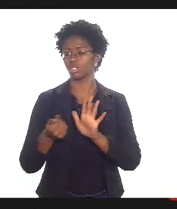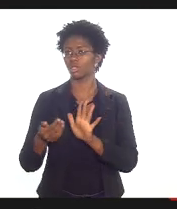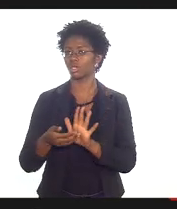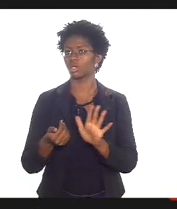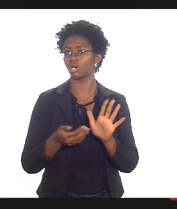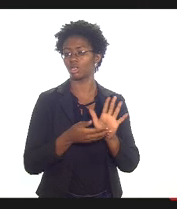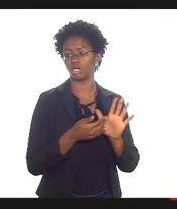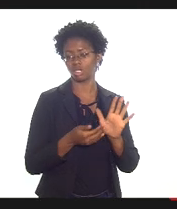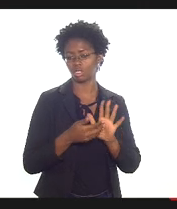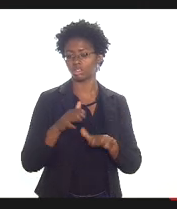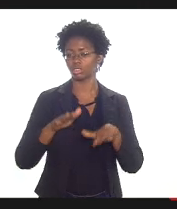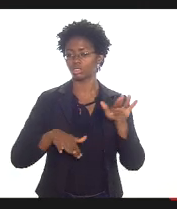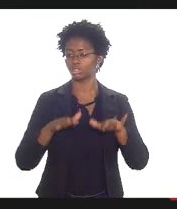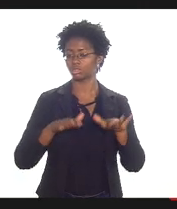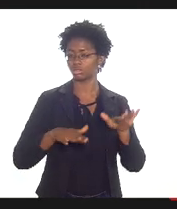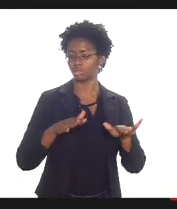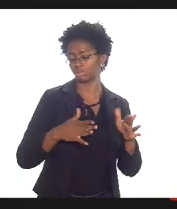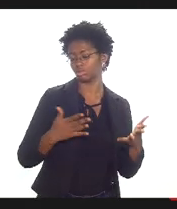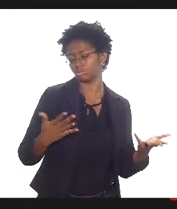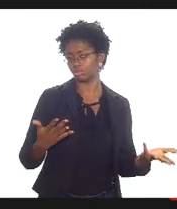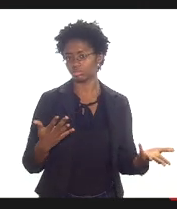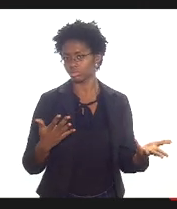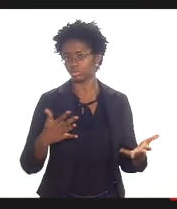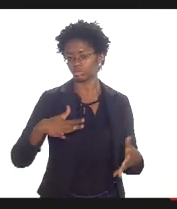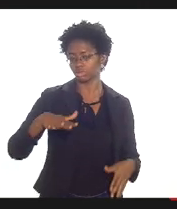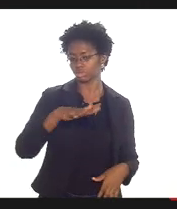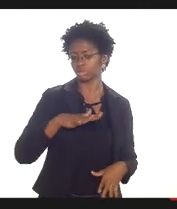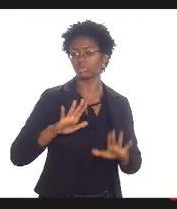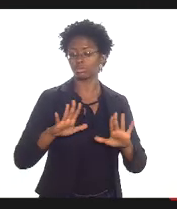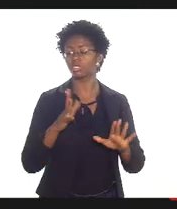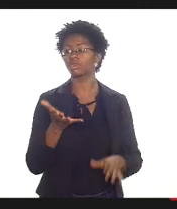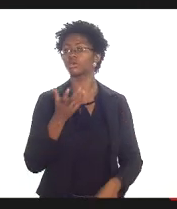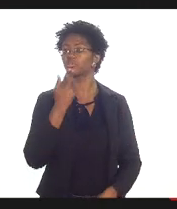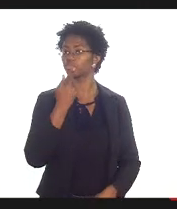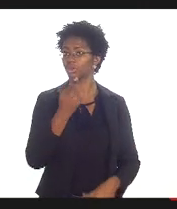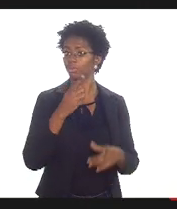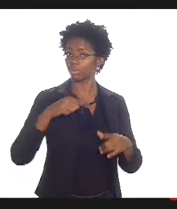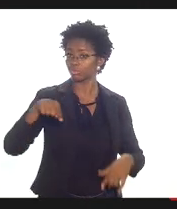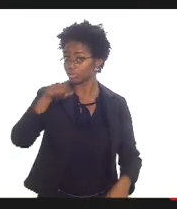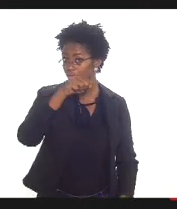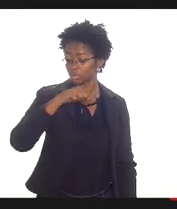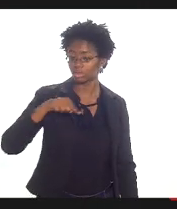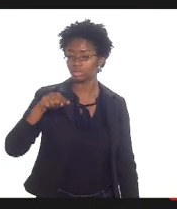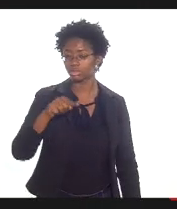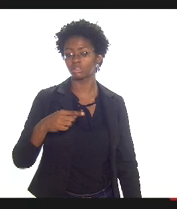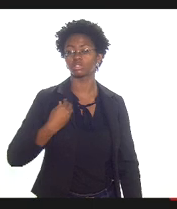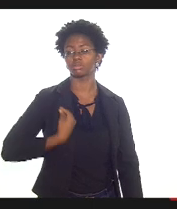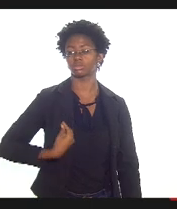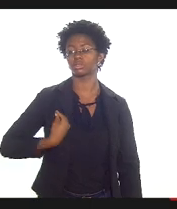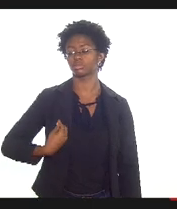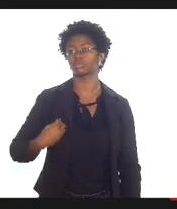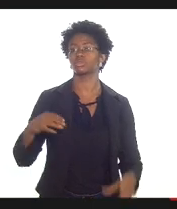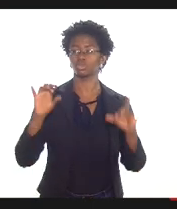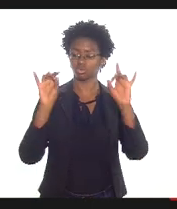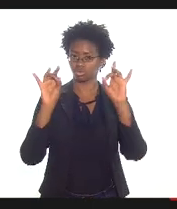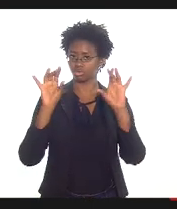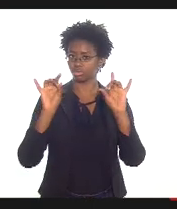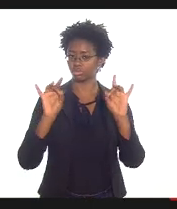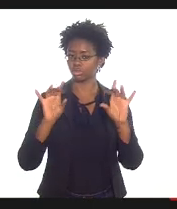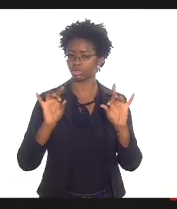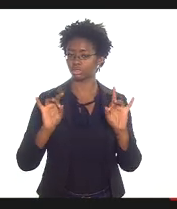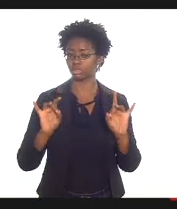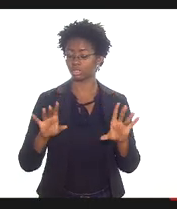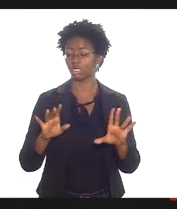em determinadas situações. Mas o que eu queria dizer para vocês aqui é que a participação especial ela